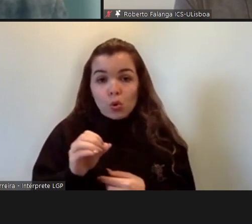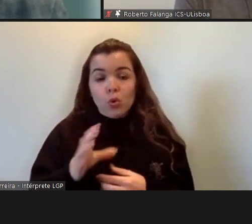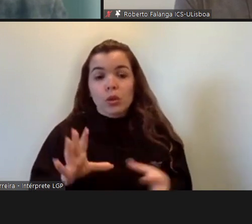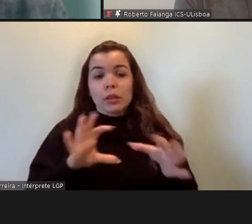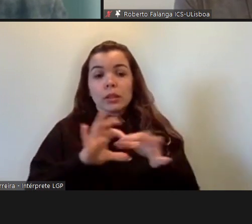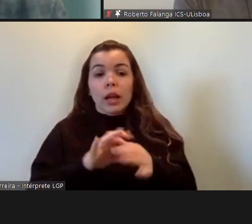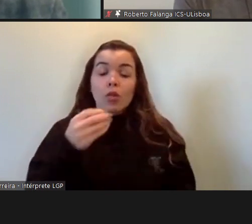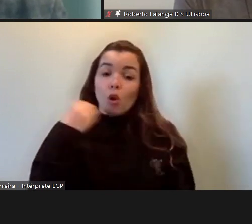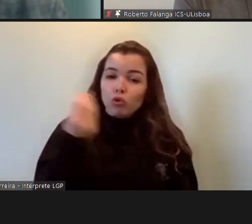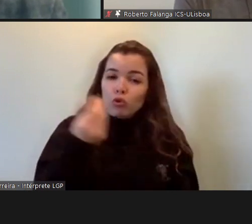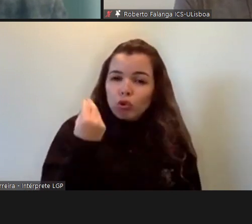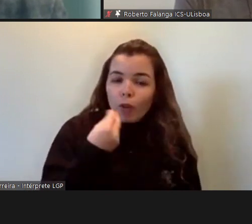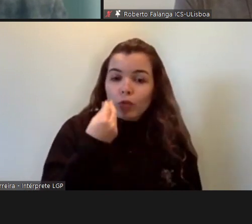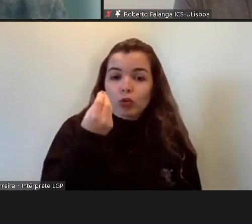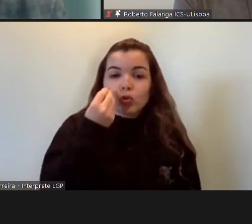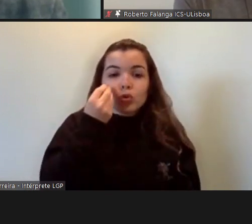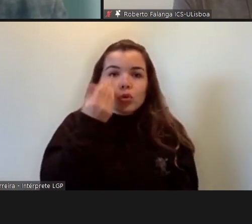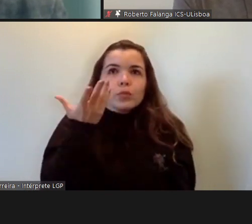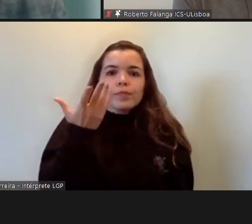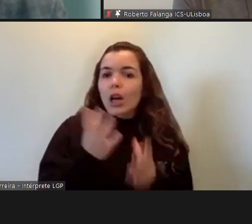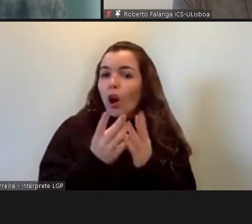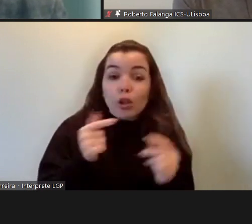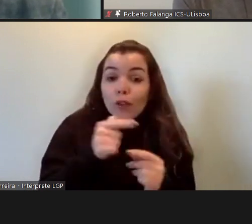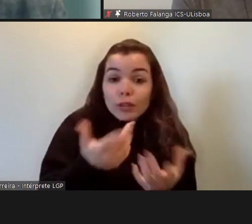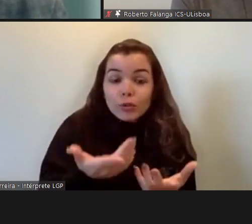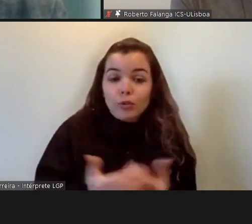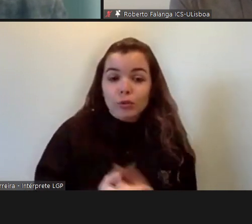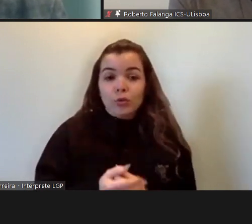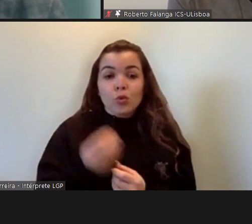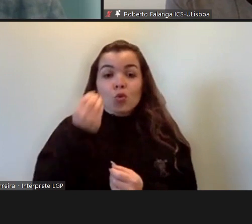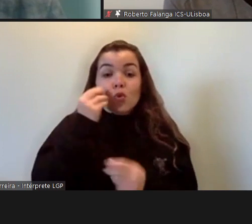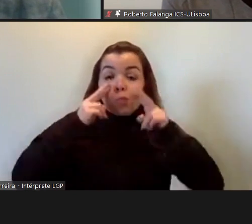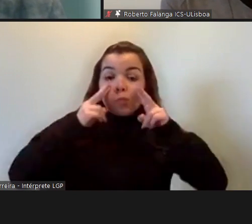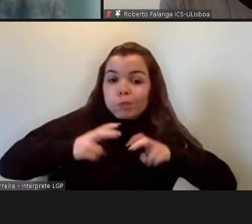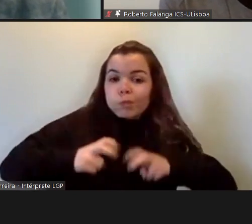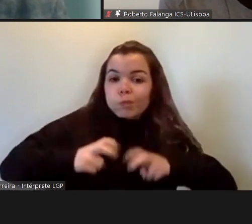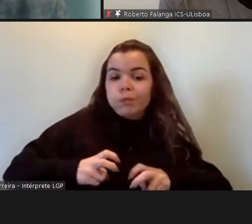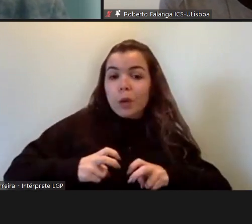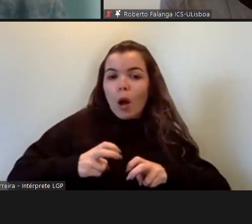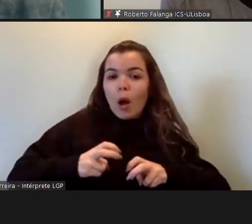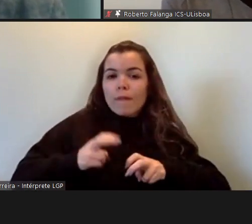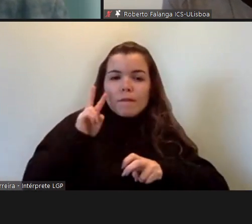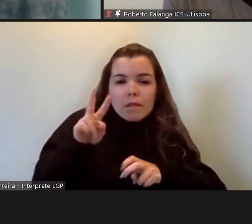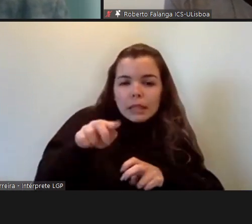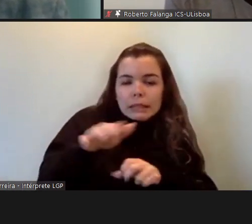que se faz como é que se resolve esta contradição? Como é que o investigador olha para isto? E o que é que se pode fazer,